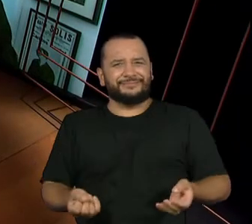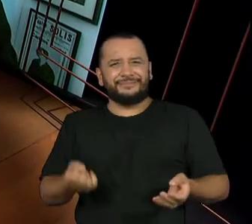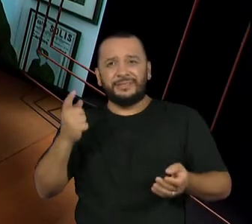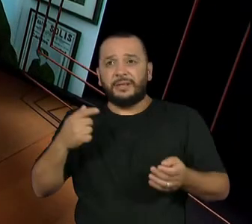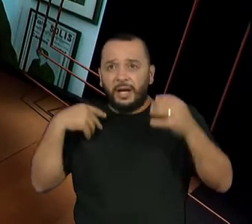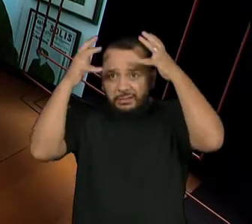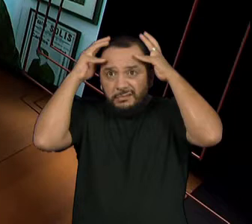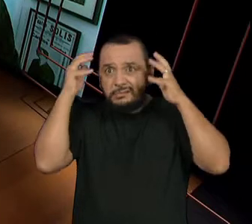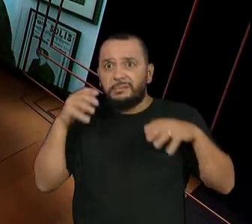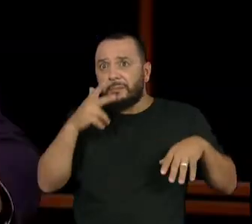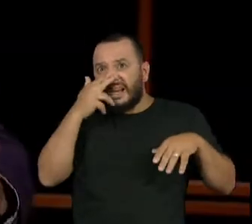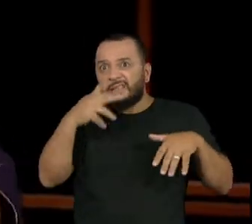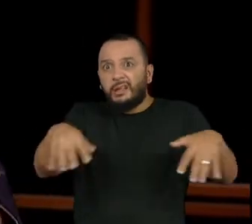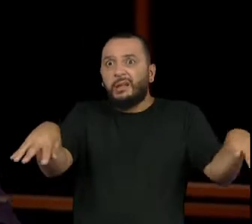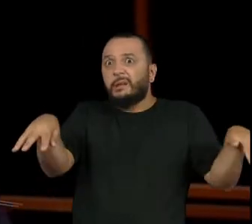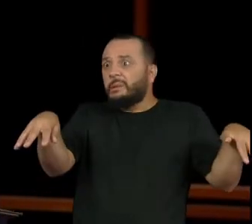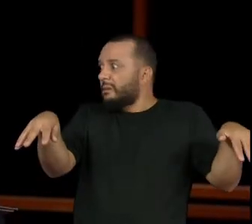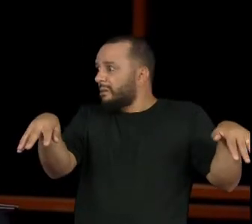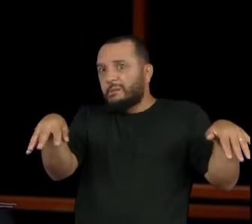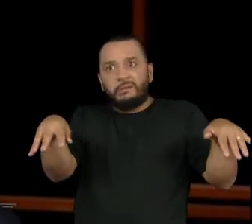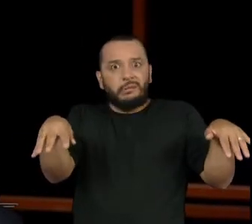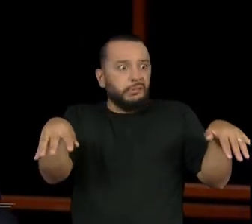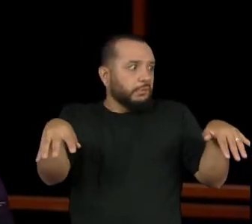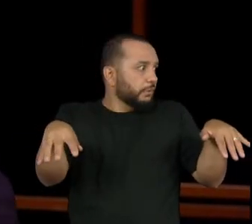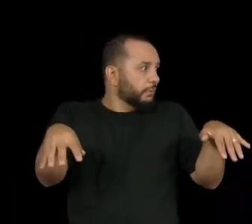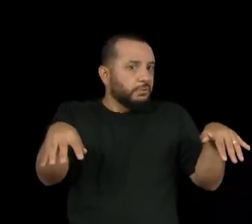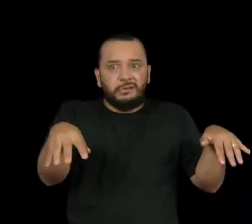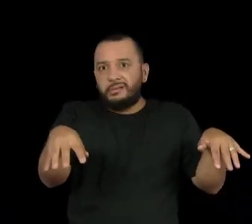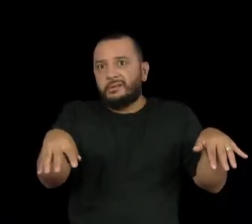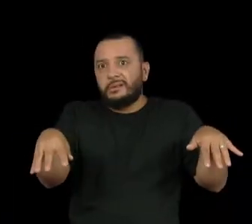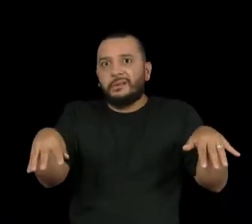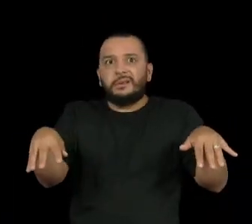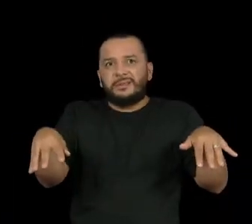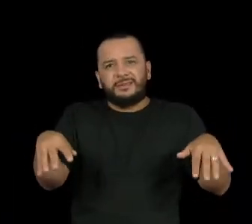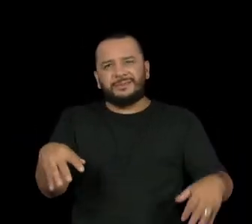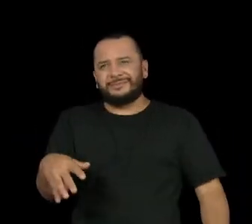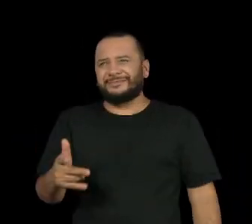na minha cabeça, era um horror aquilo lá.